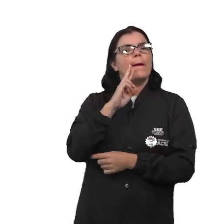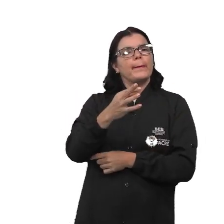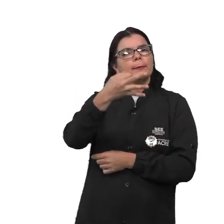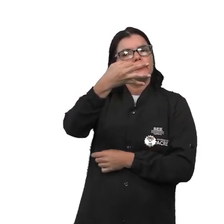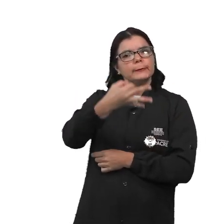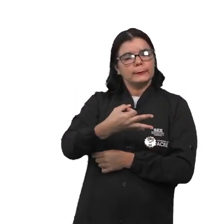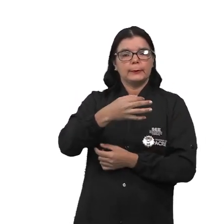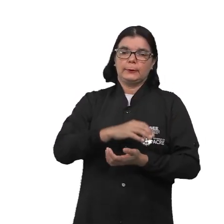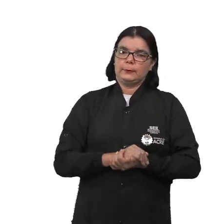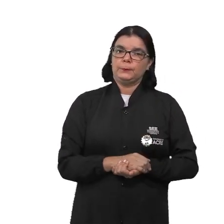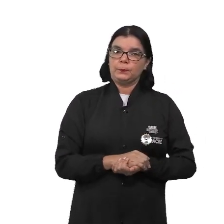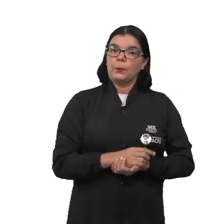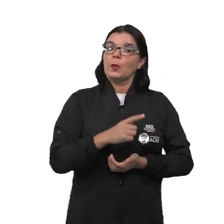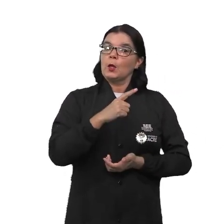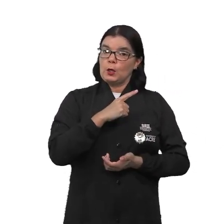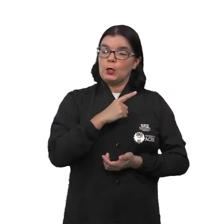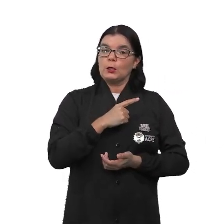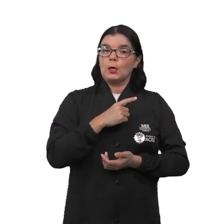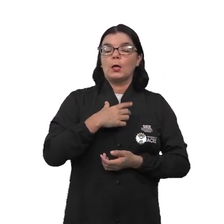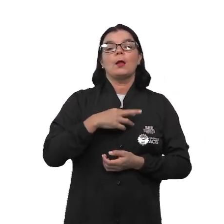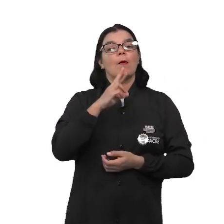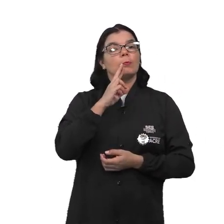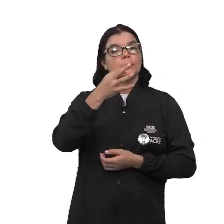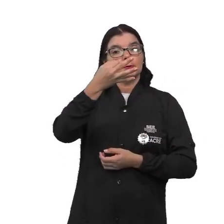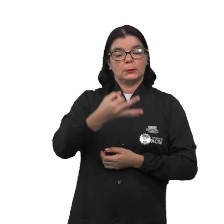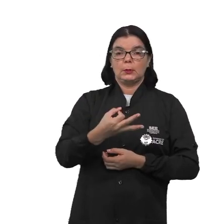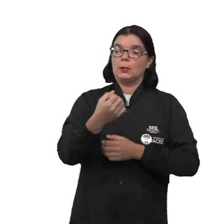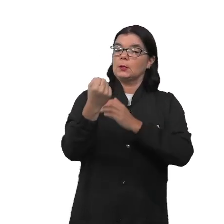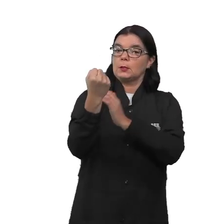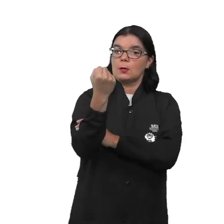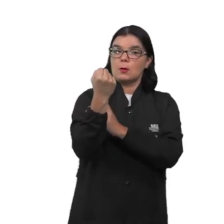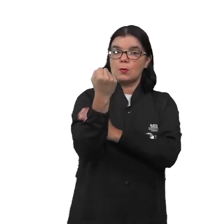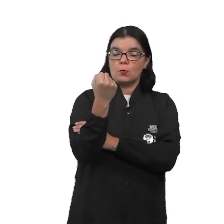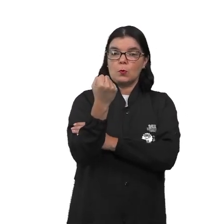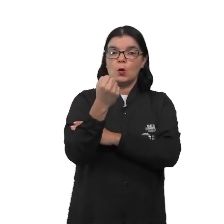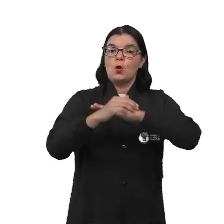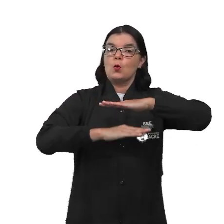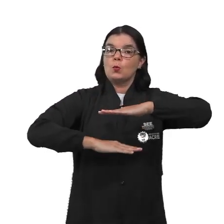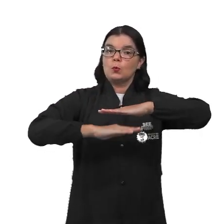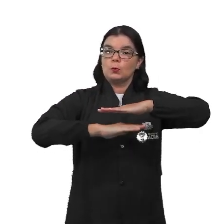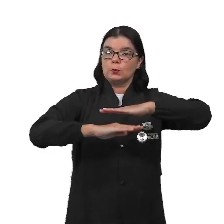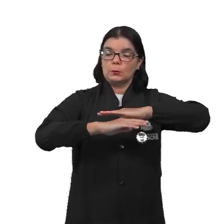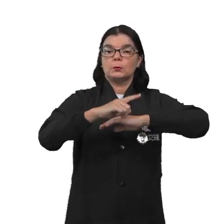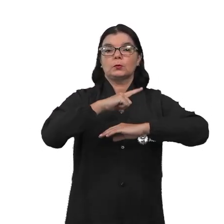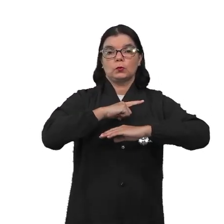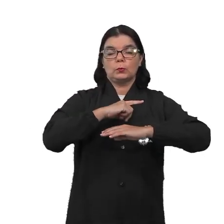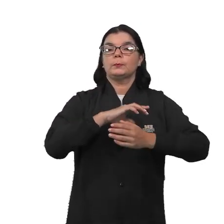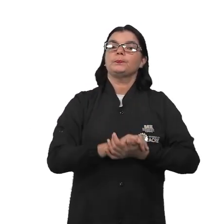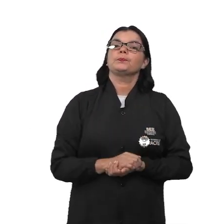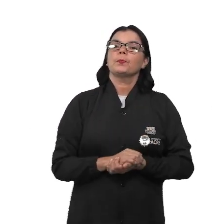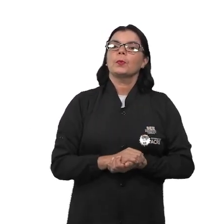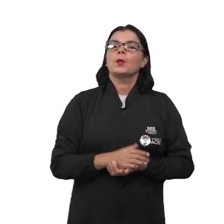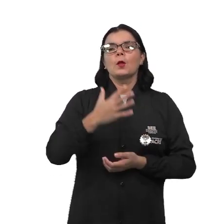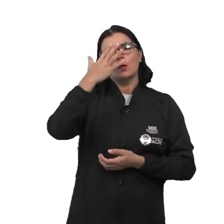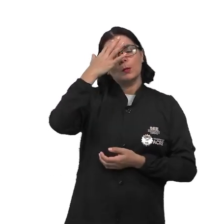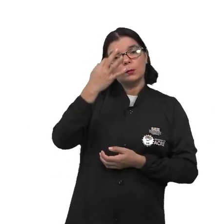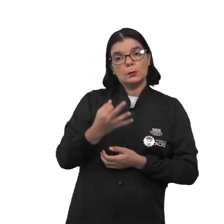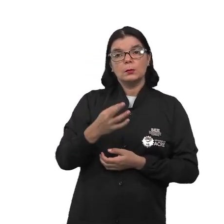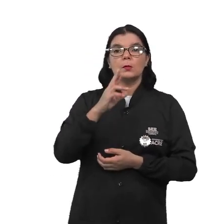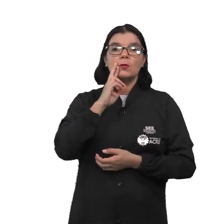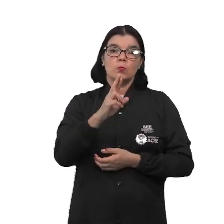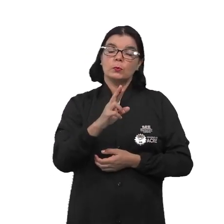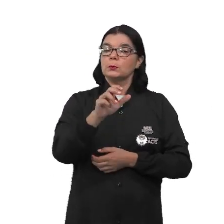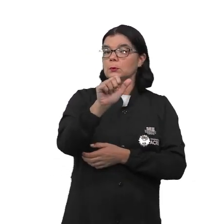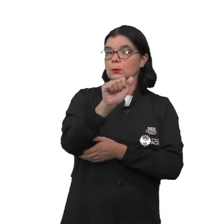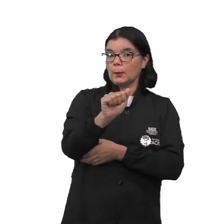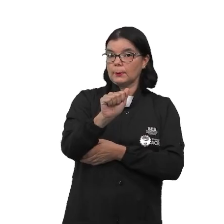nos satisfaz, que tem um sentido correto dessa força que o chão exerce sobre o Calvin? Seria justamente a nossa alternativa